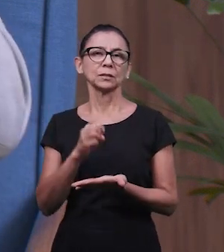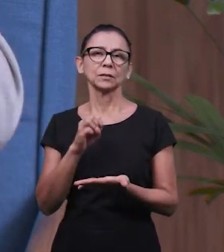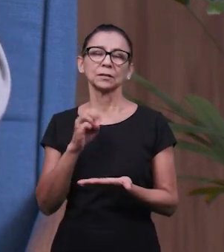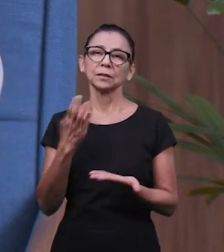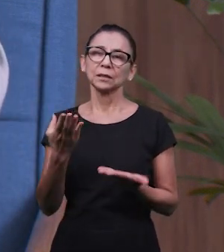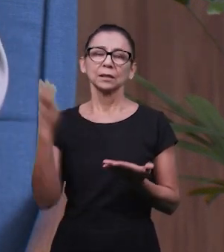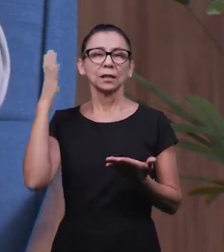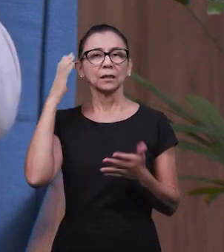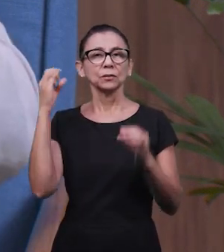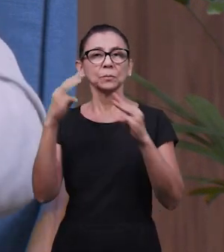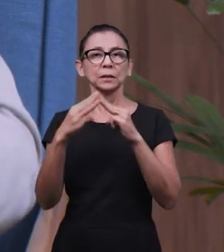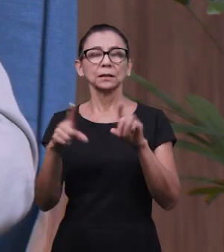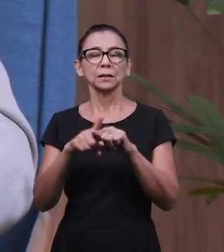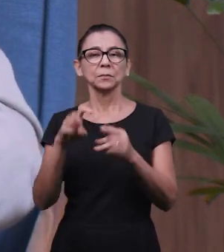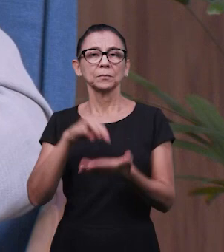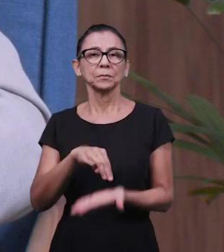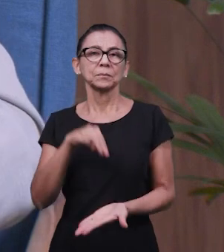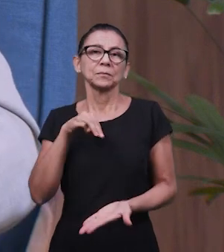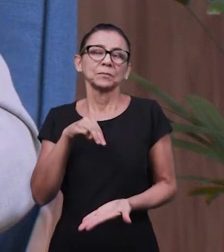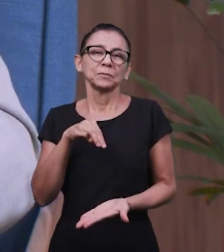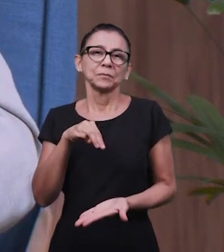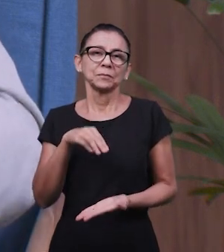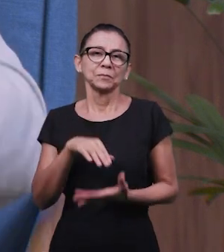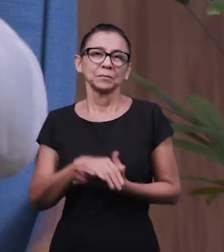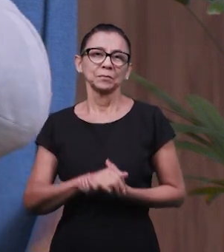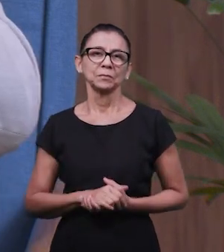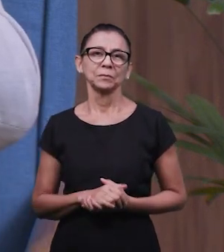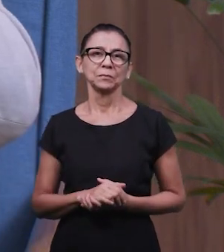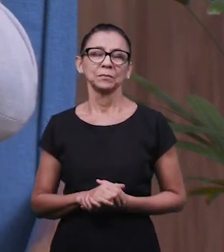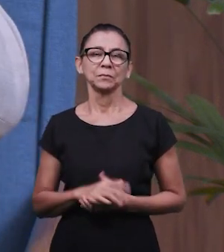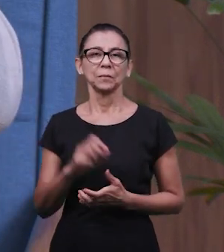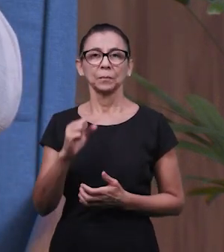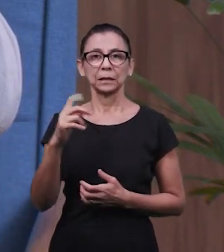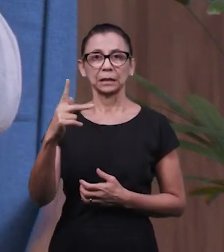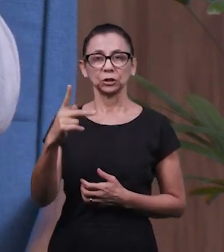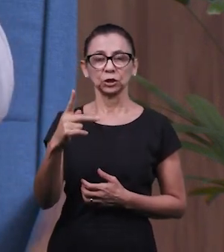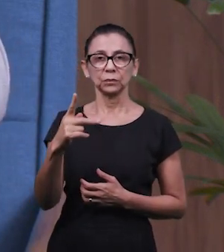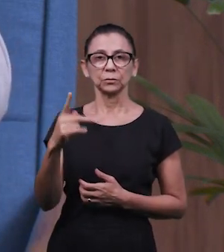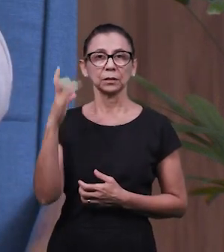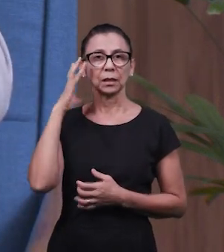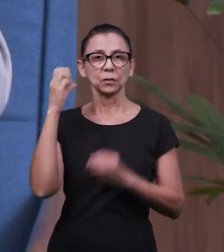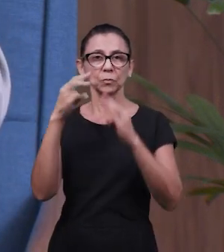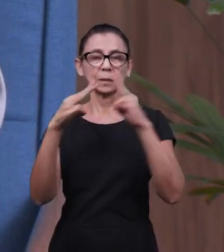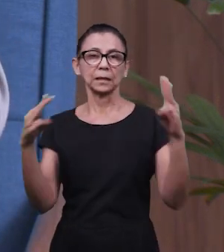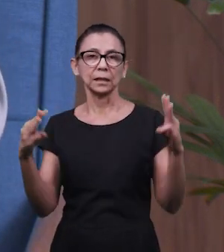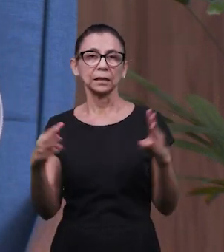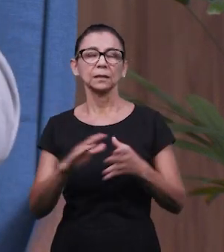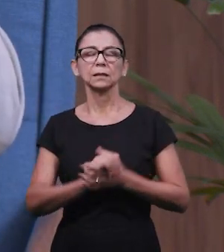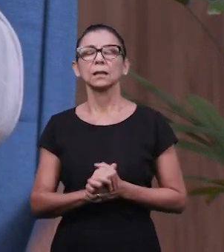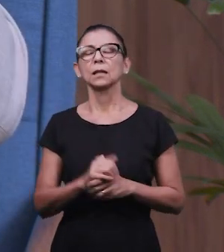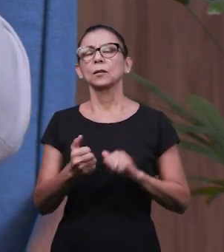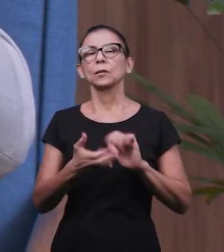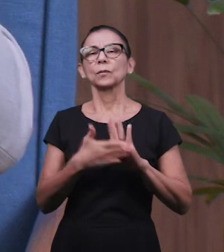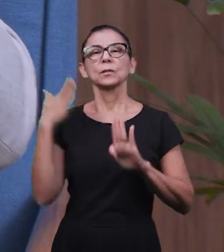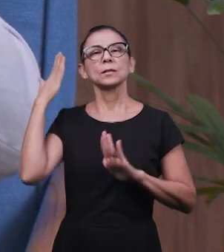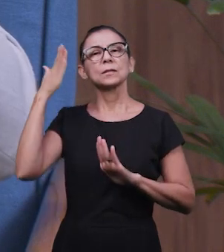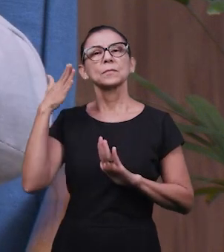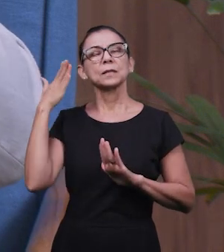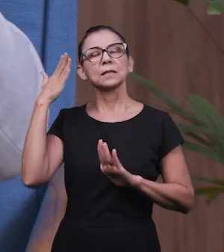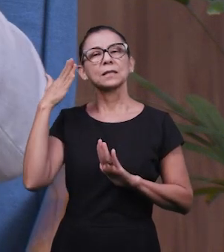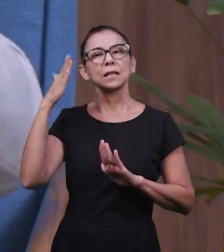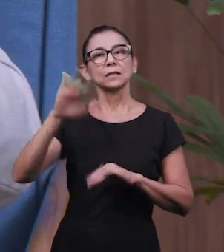bom? Quer conhecer sobre a Igreja Cristã Maranata e os nossos projetos? Acesse as nossas redes sociais, baixe